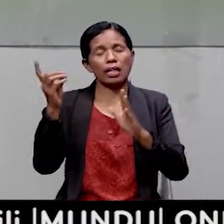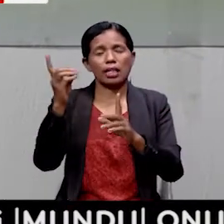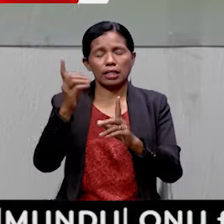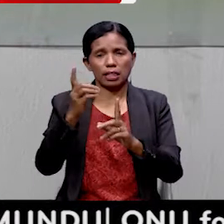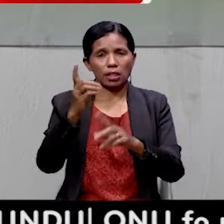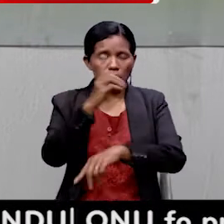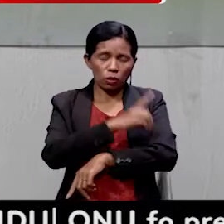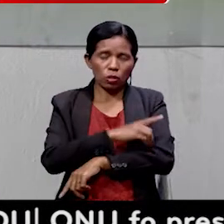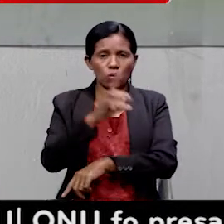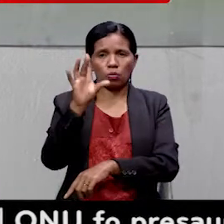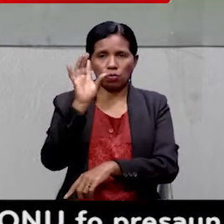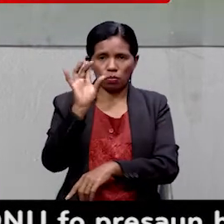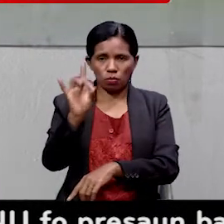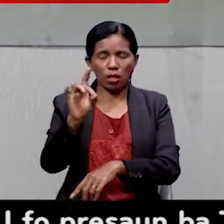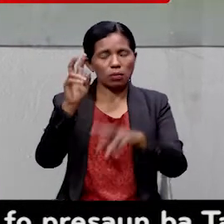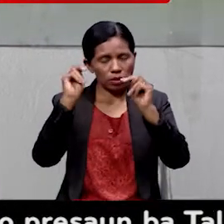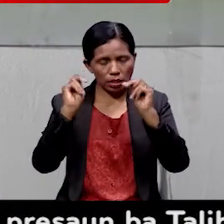promulgar.